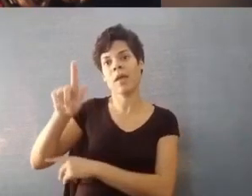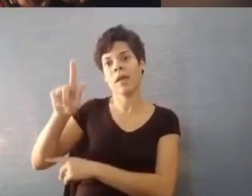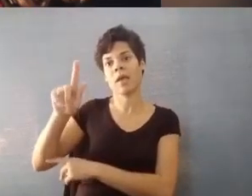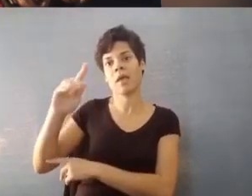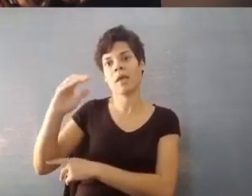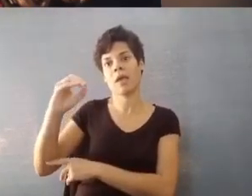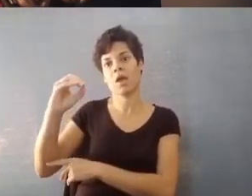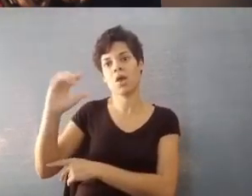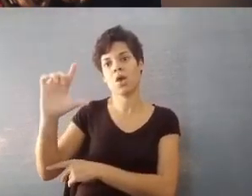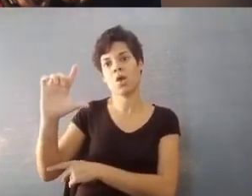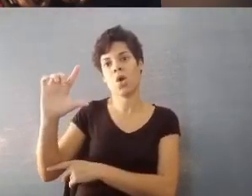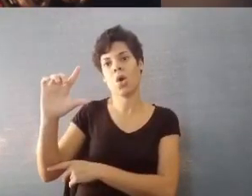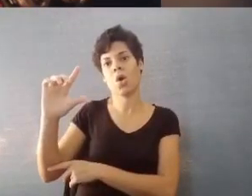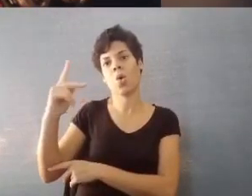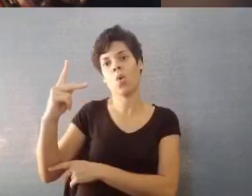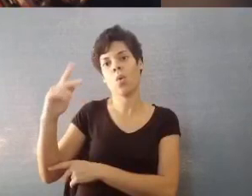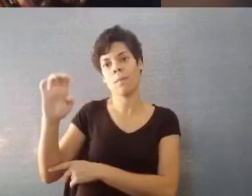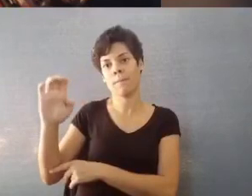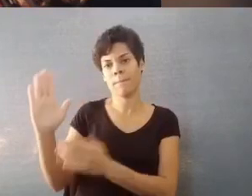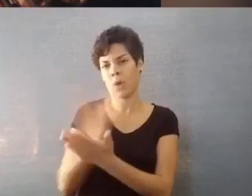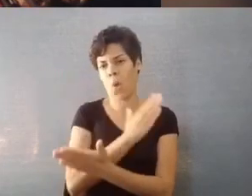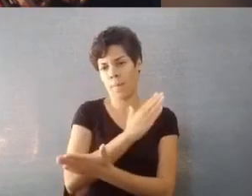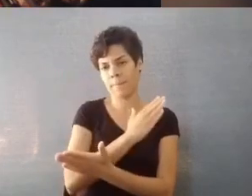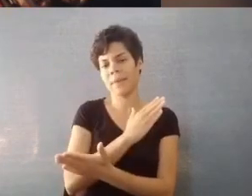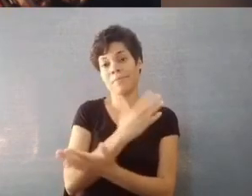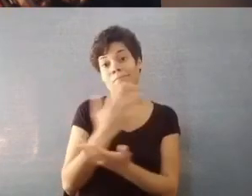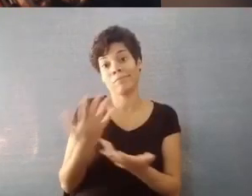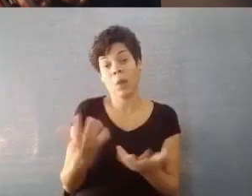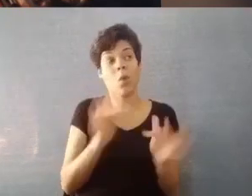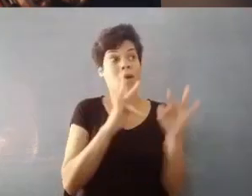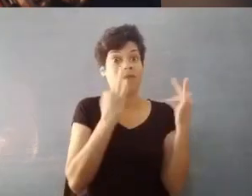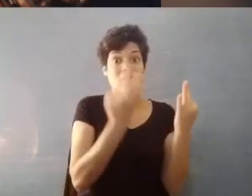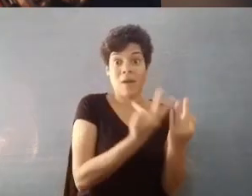embarcando às pressas para Paris.